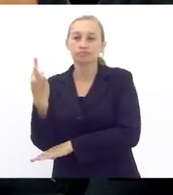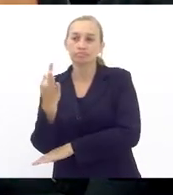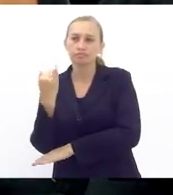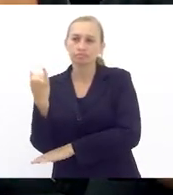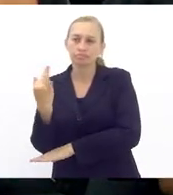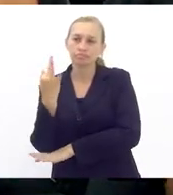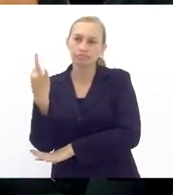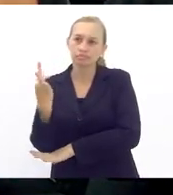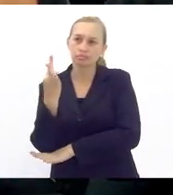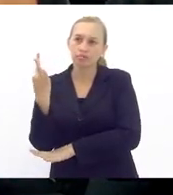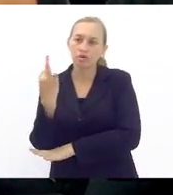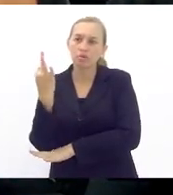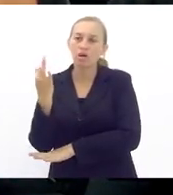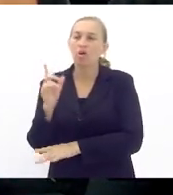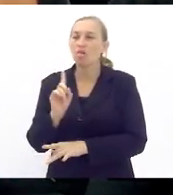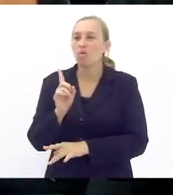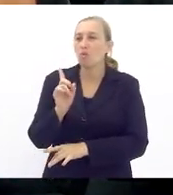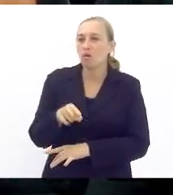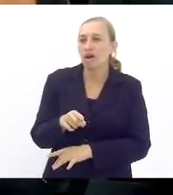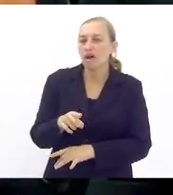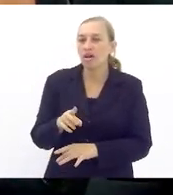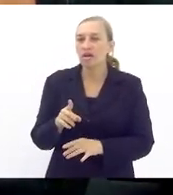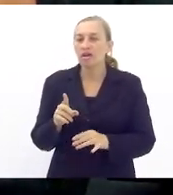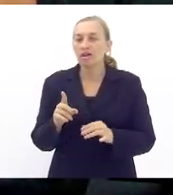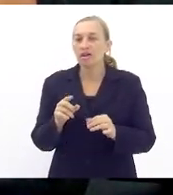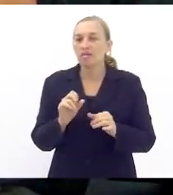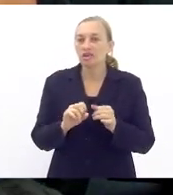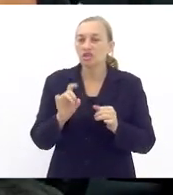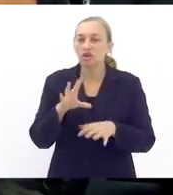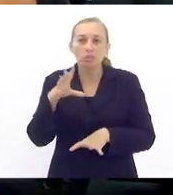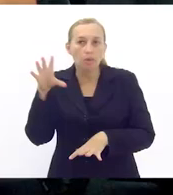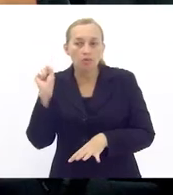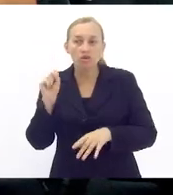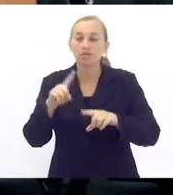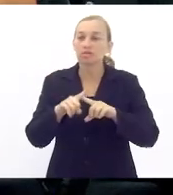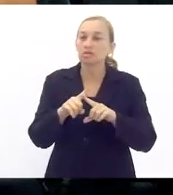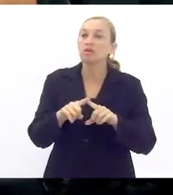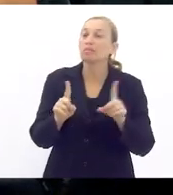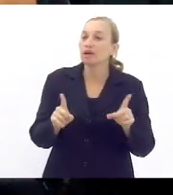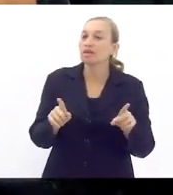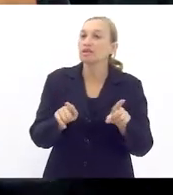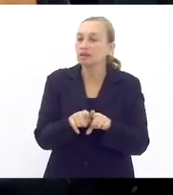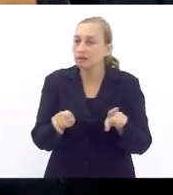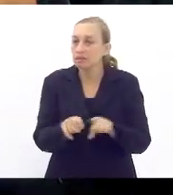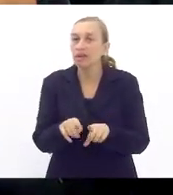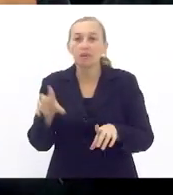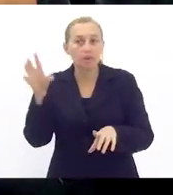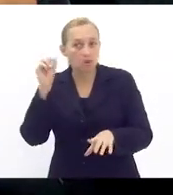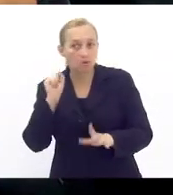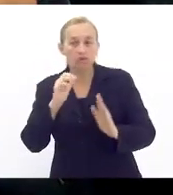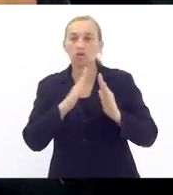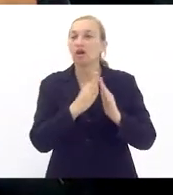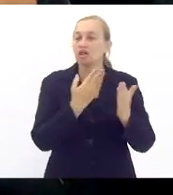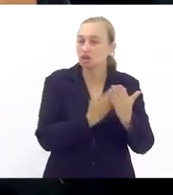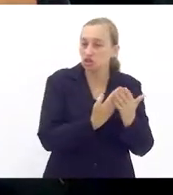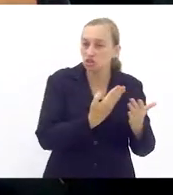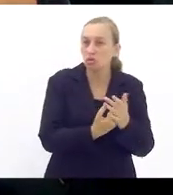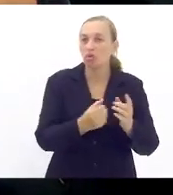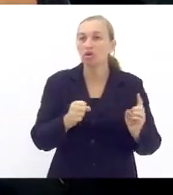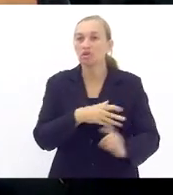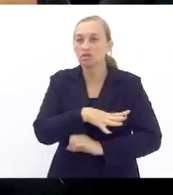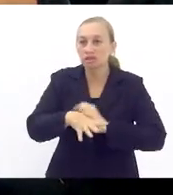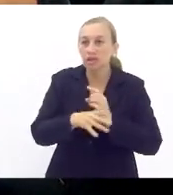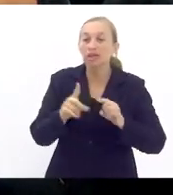é simplesmente uma coisa que a gente faz para ouvir as pessoas é para ouvir a comunidade escolar ouvir a sociedade